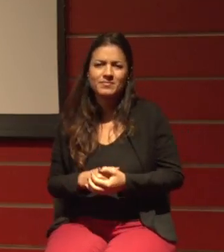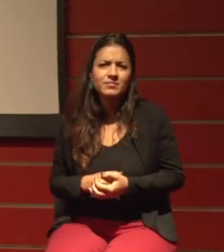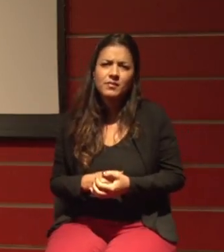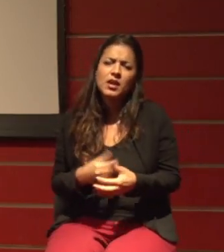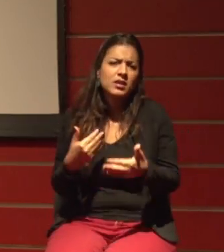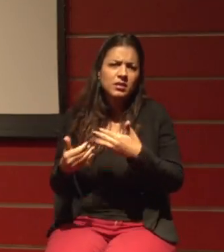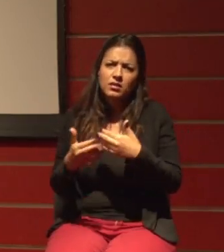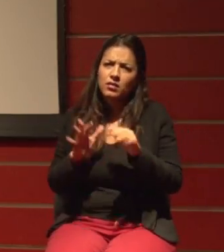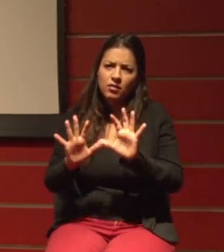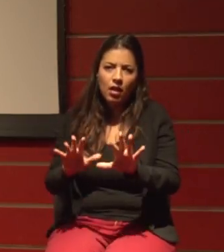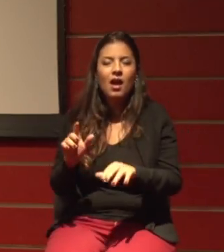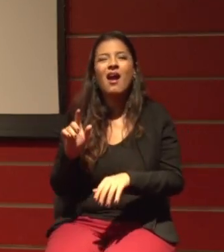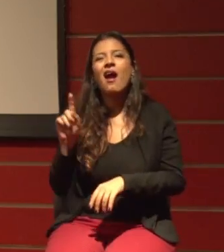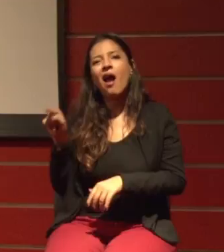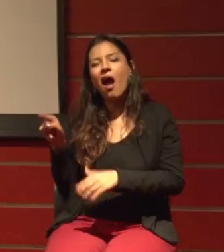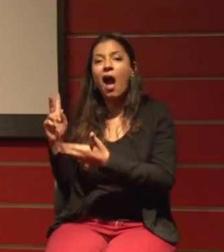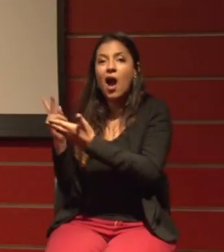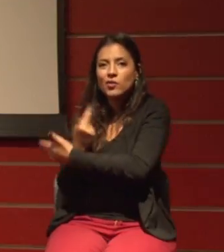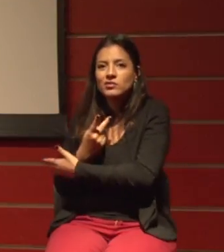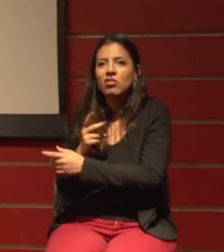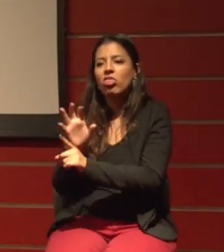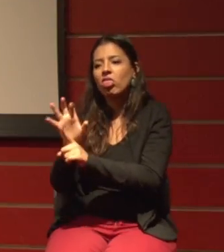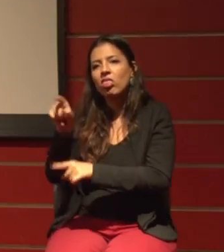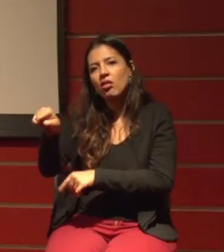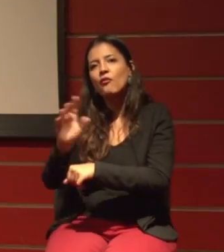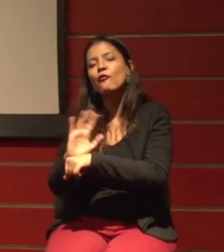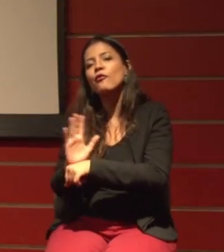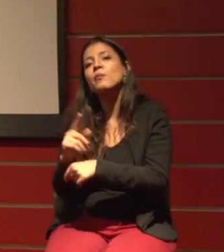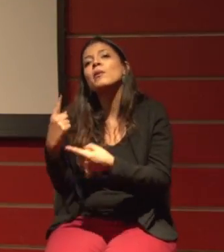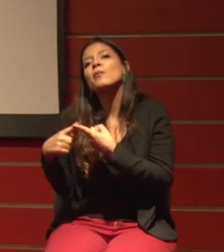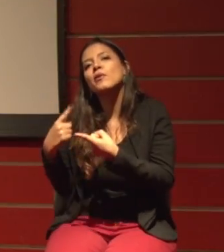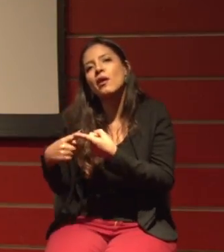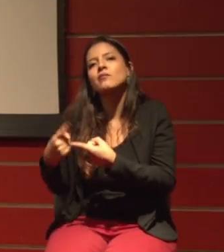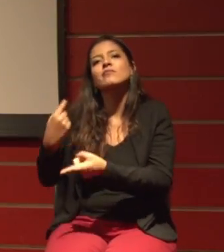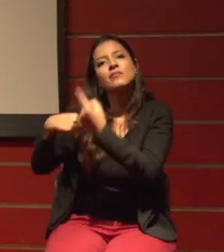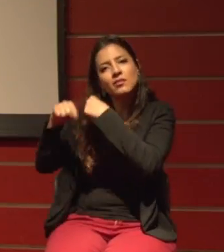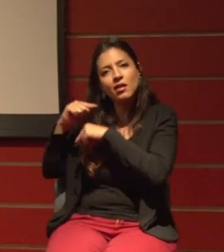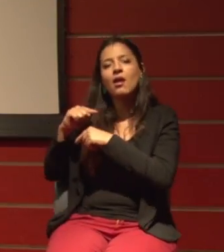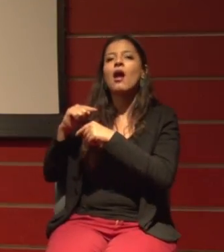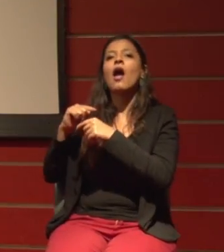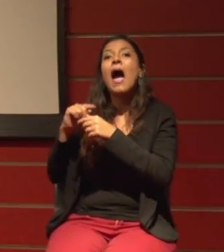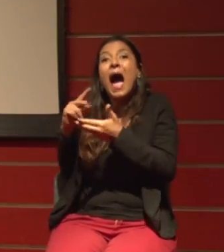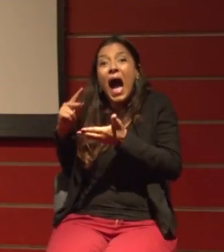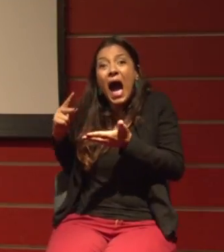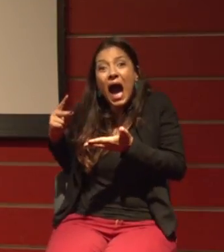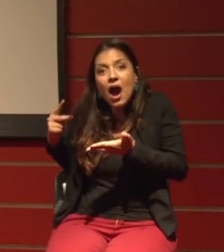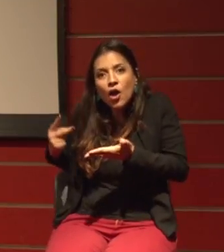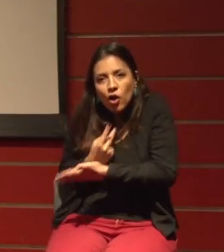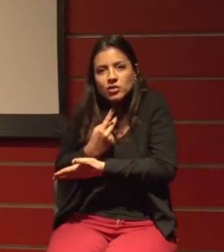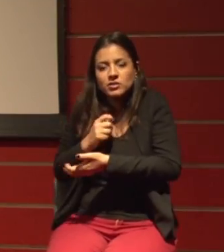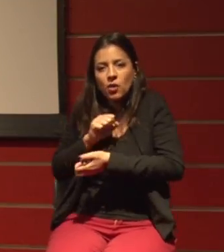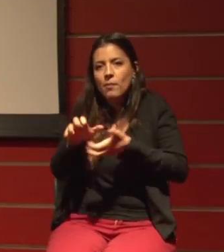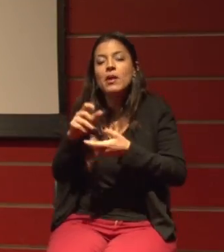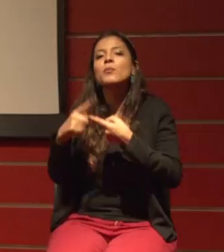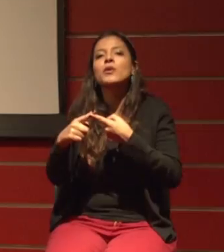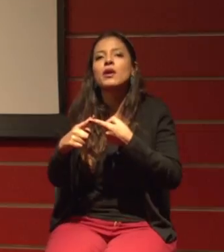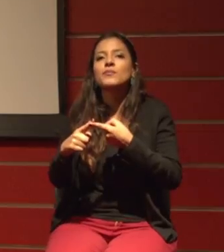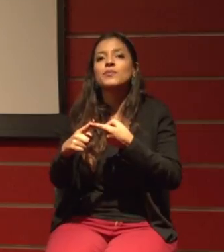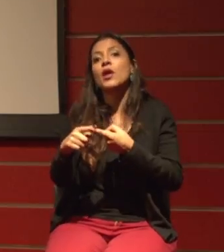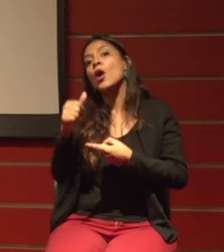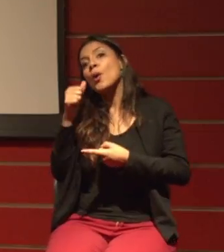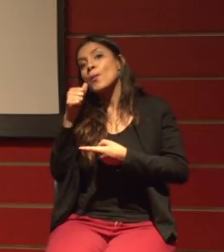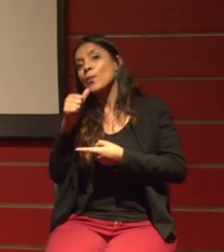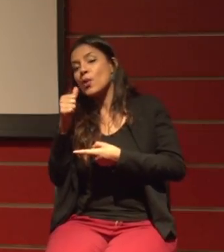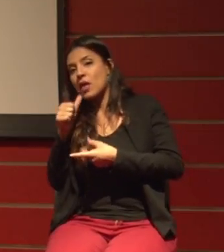Episódio respinga sobre o filme porque justamente o que deflagra a rebelião de escravos é o estupro de duas escravas uma mulher de Turner